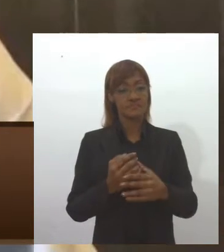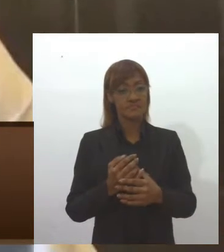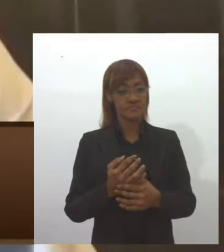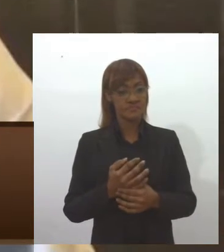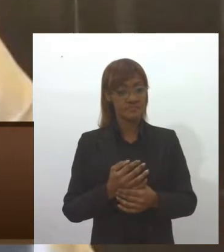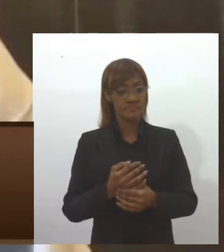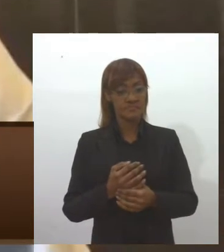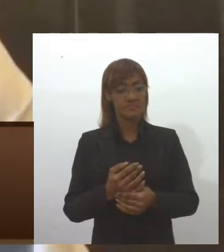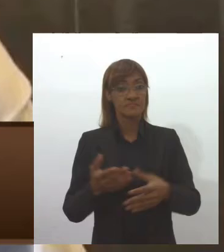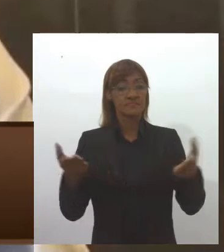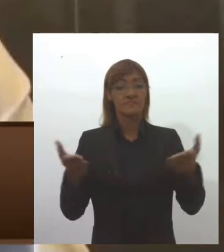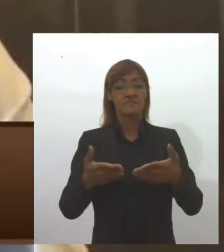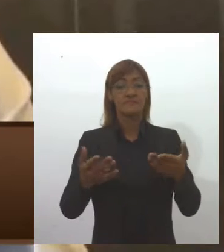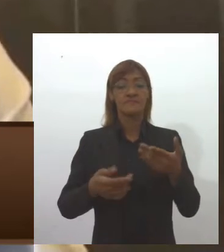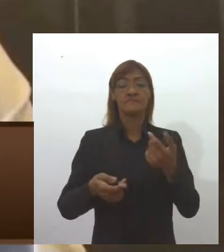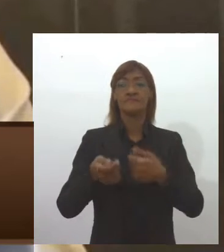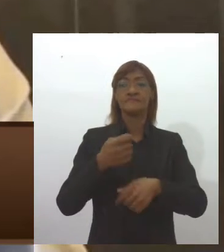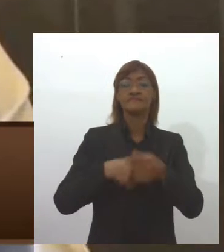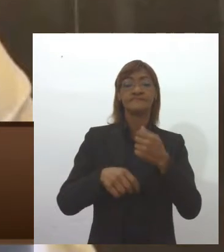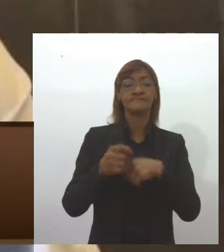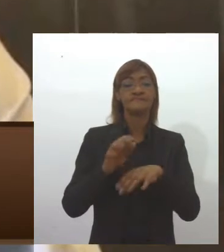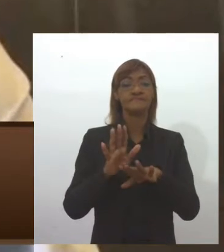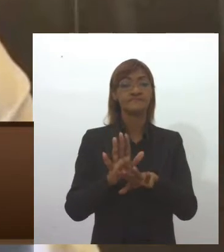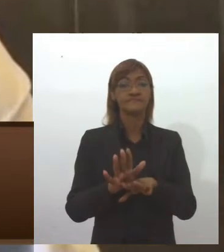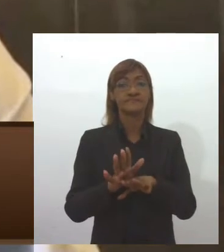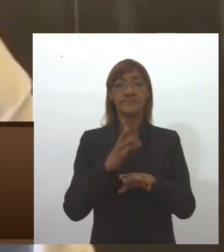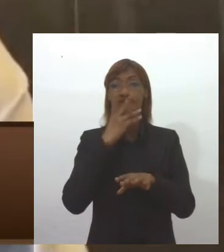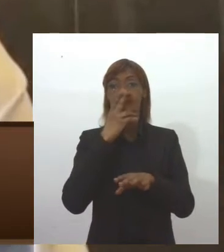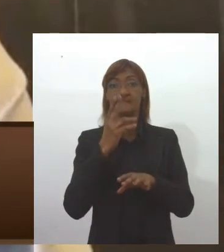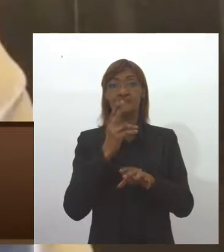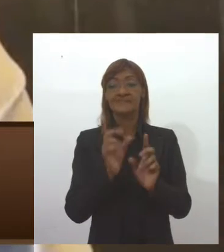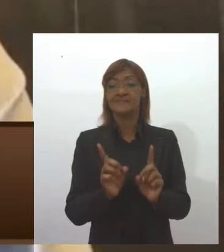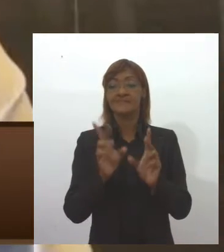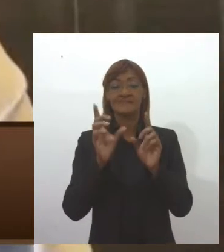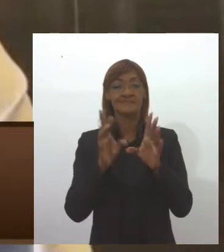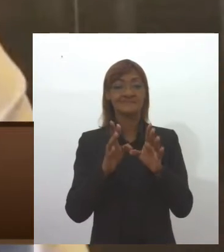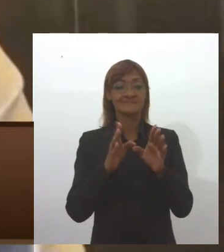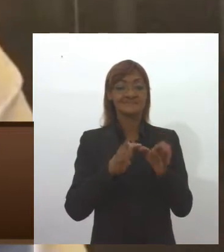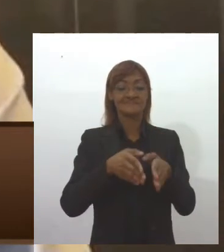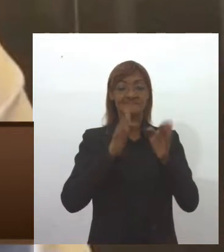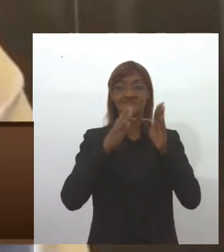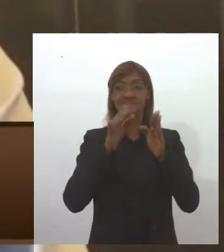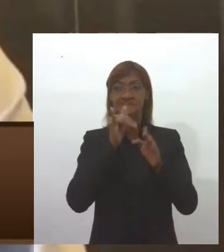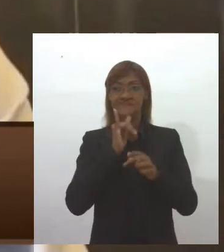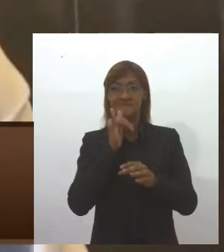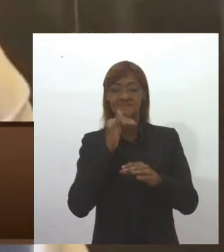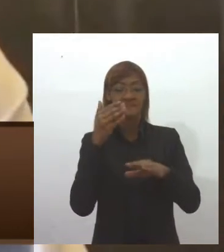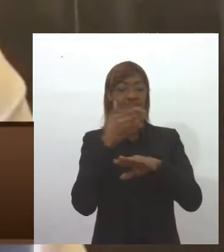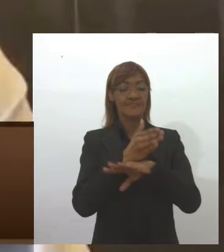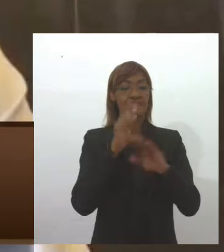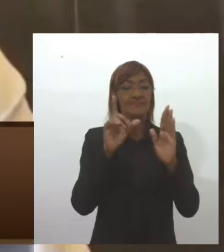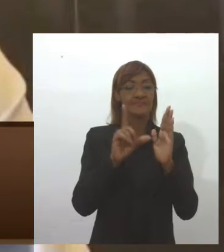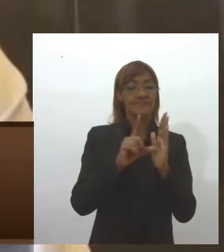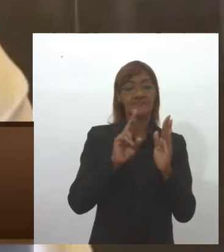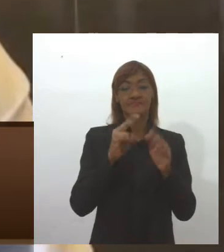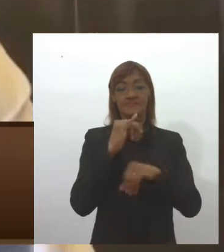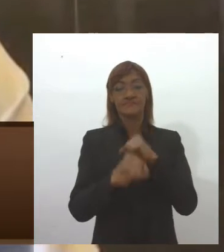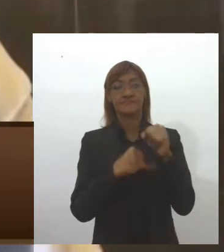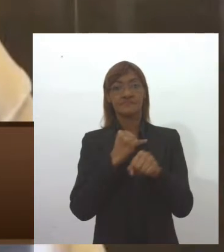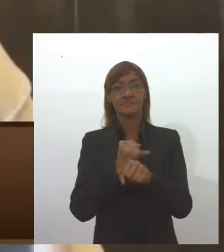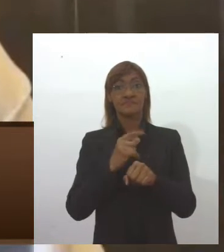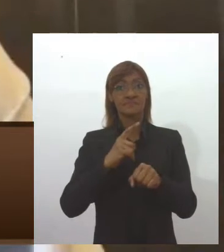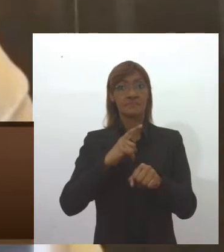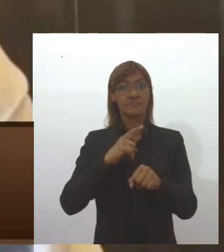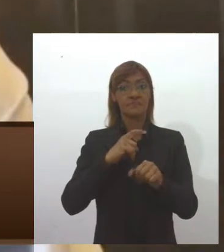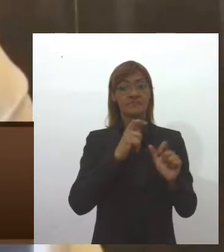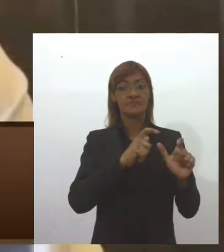mercado de turismo é como se fosse uma prateleira de supermercado. Hoje, quando uma pessoa vai na loja, vai na internet, você tem diversos produtos. O